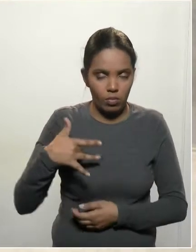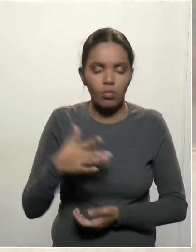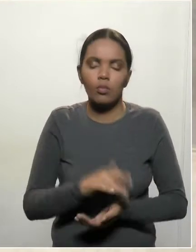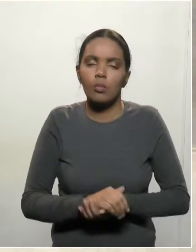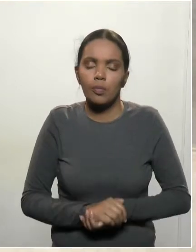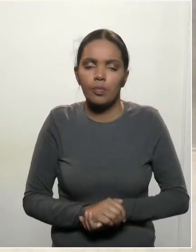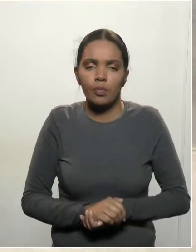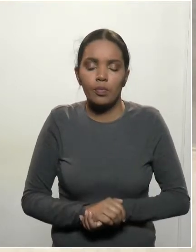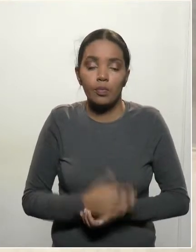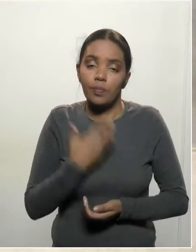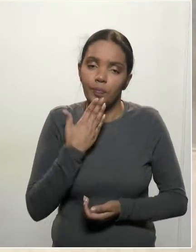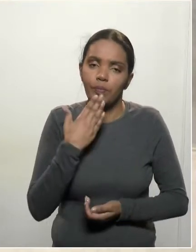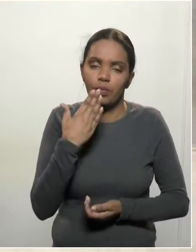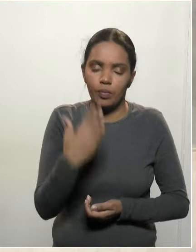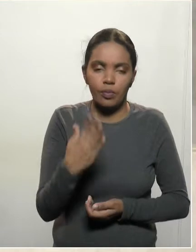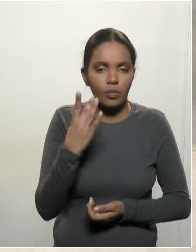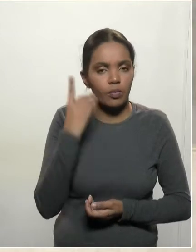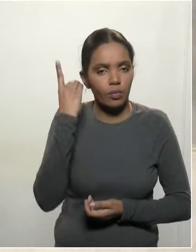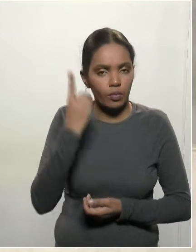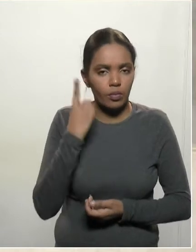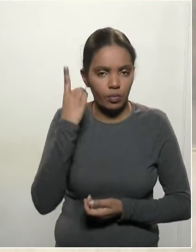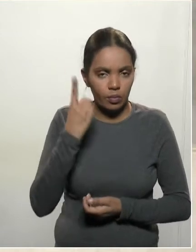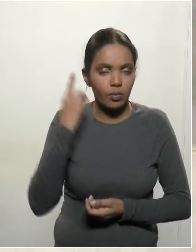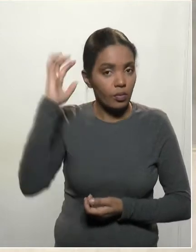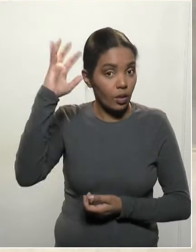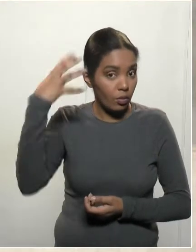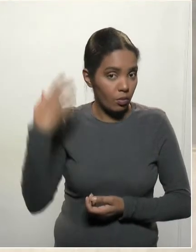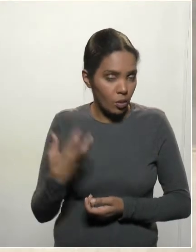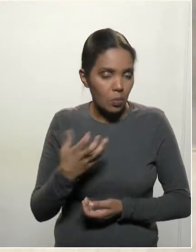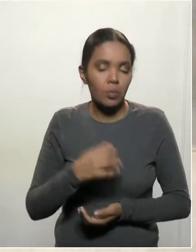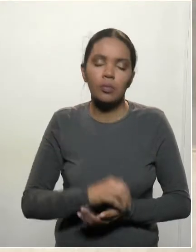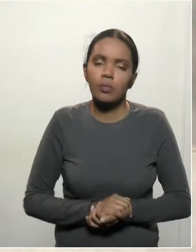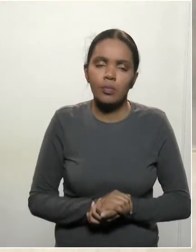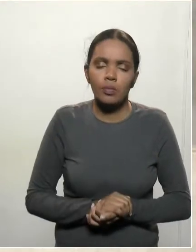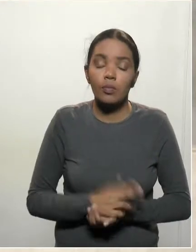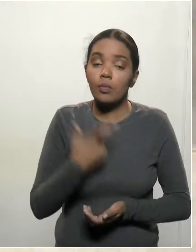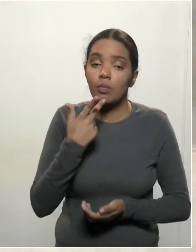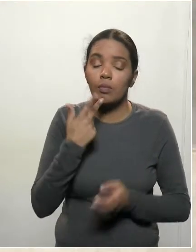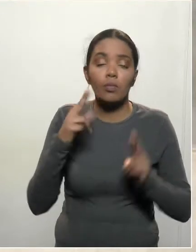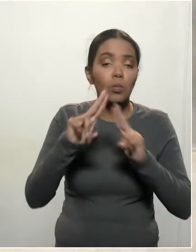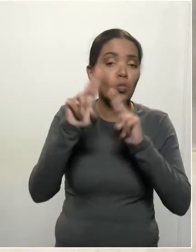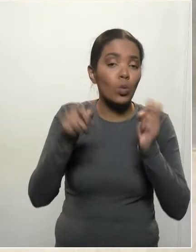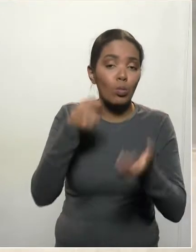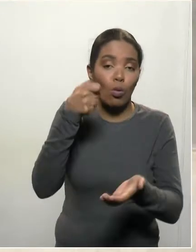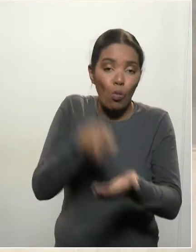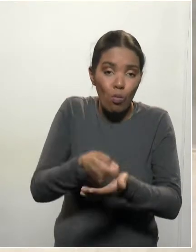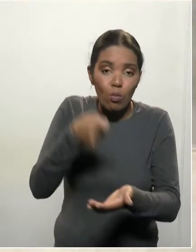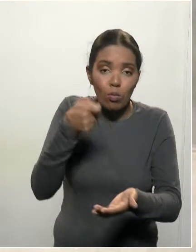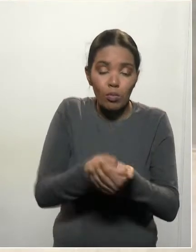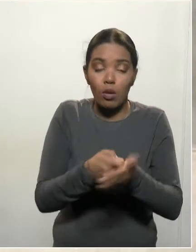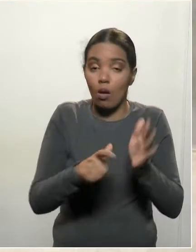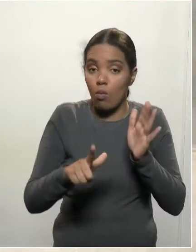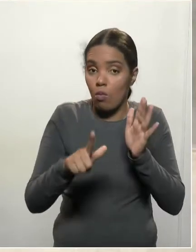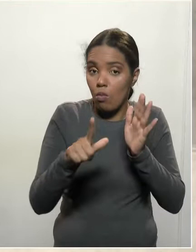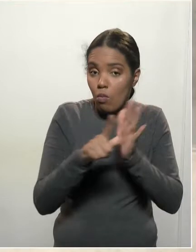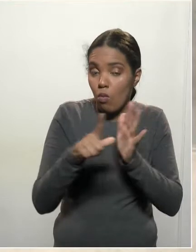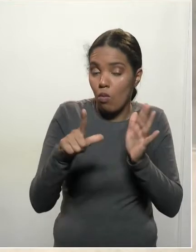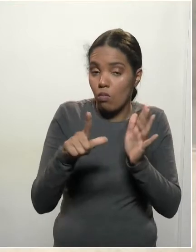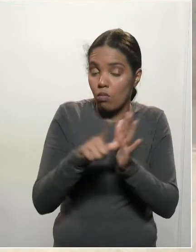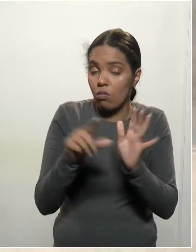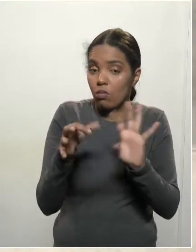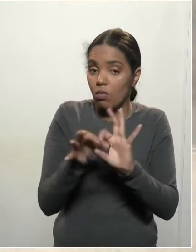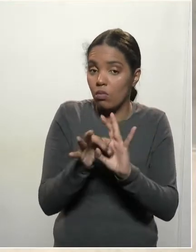um requerimento de autoria da deputada Maria Vitória, referente à obrigatoriedade de estabelecimentos comerciais